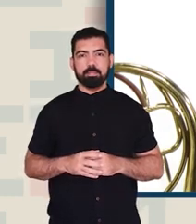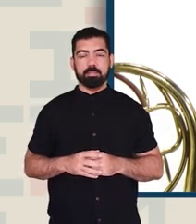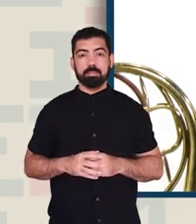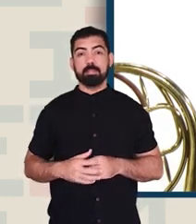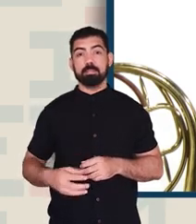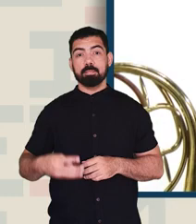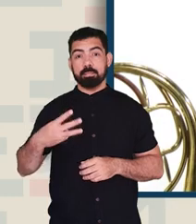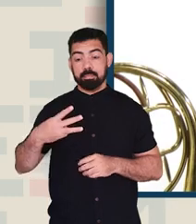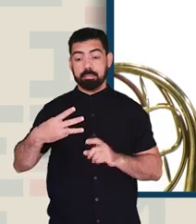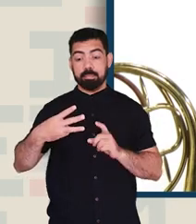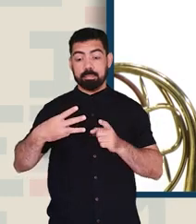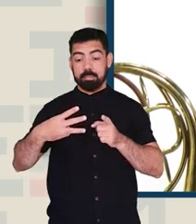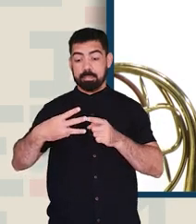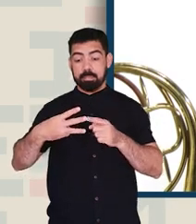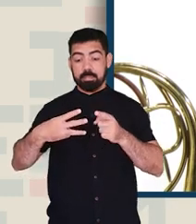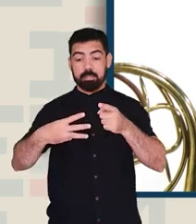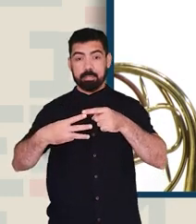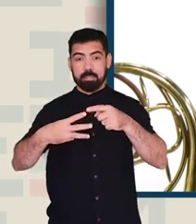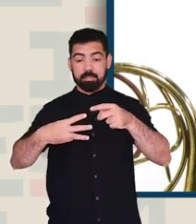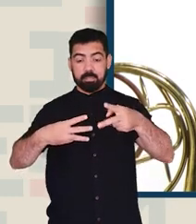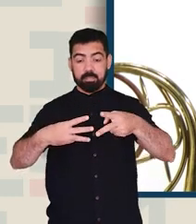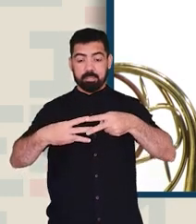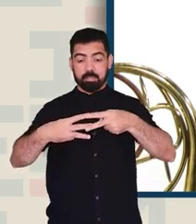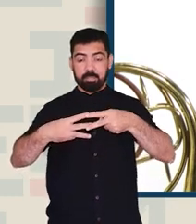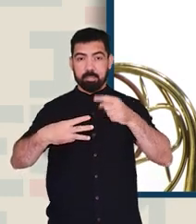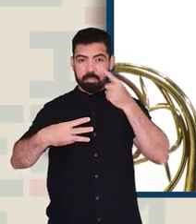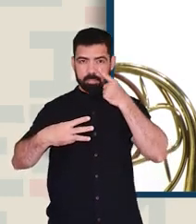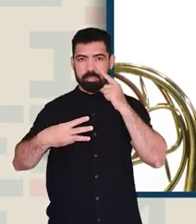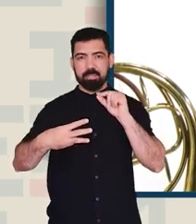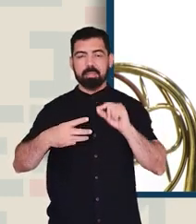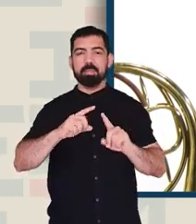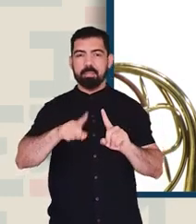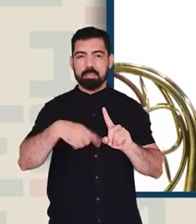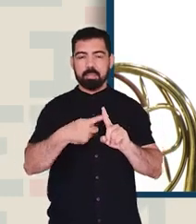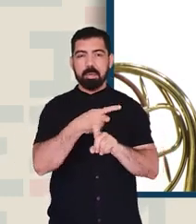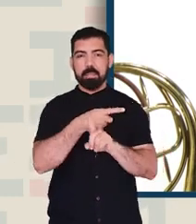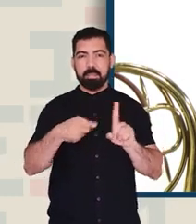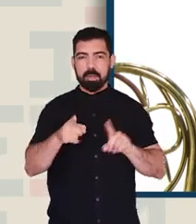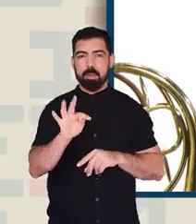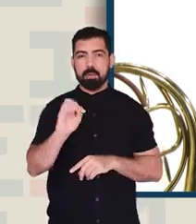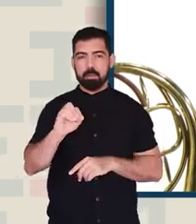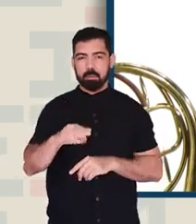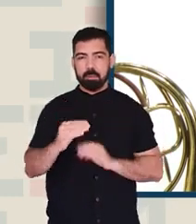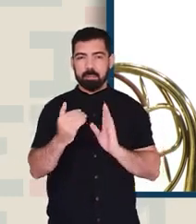Agora a primeira e a segunda chave acionada. E eu vou ter mais meio tom abaixo.